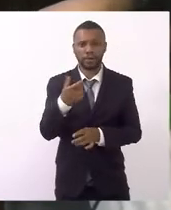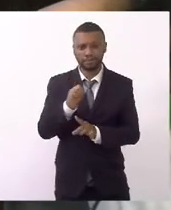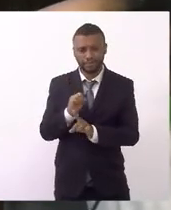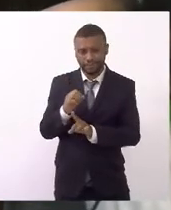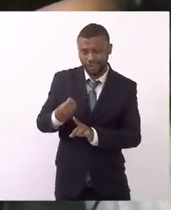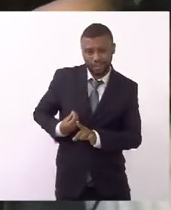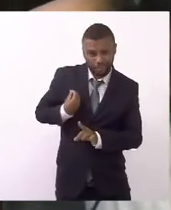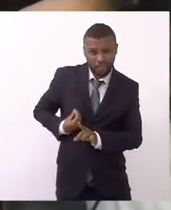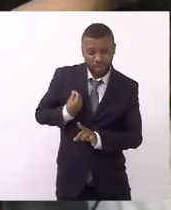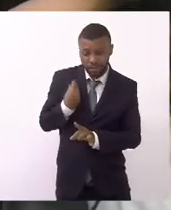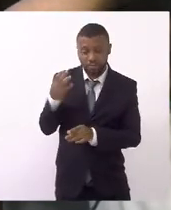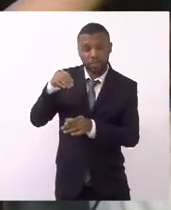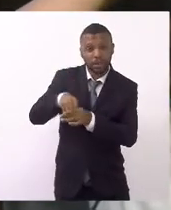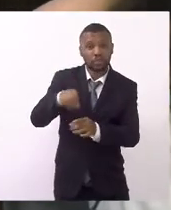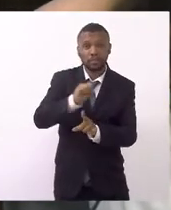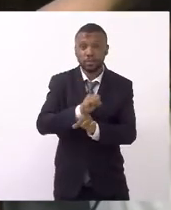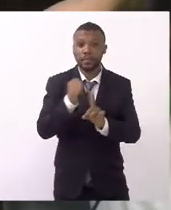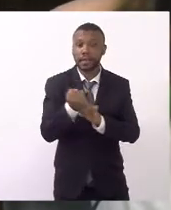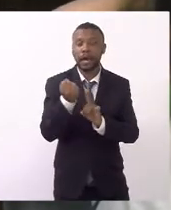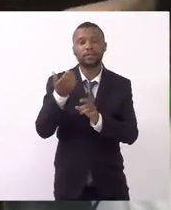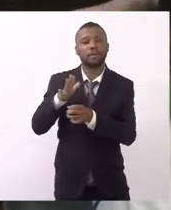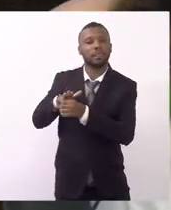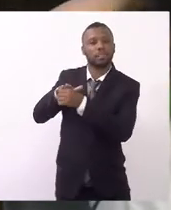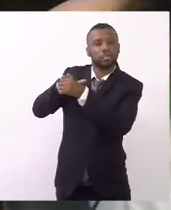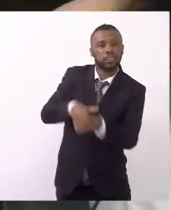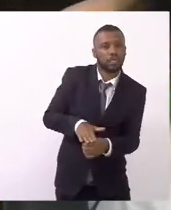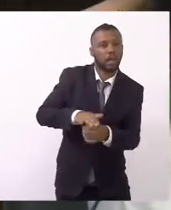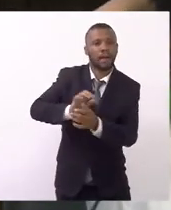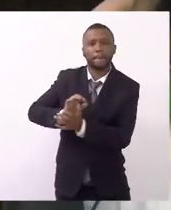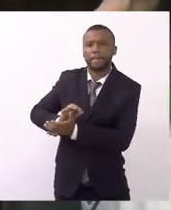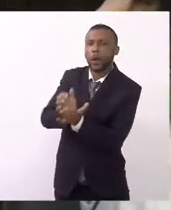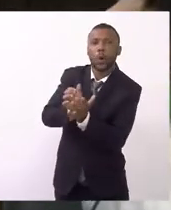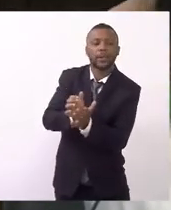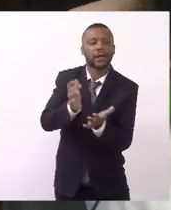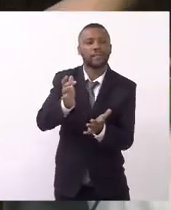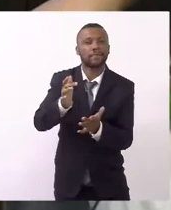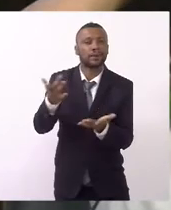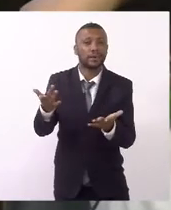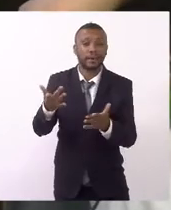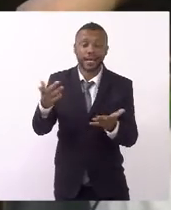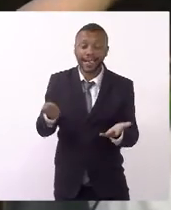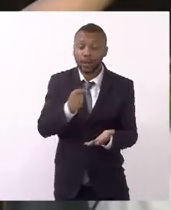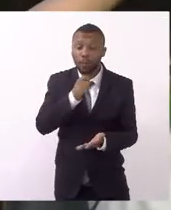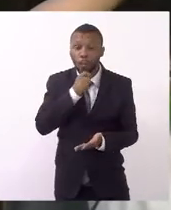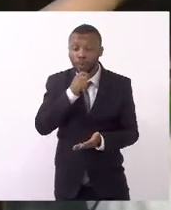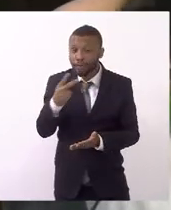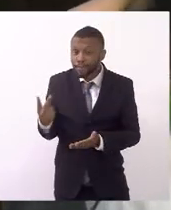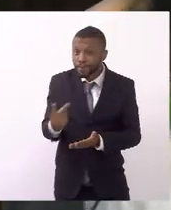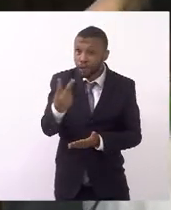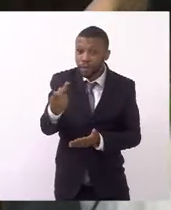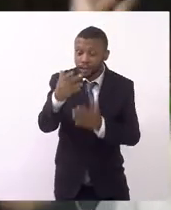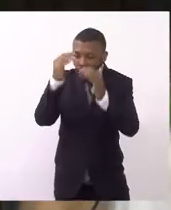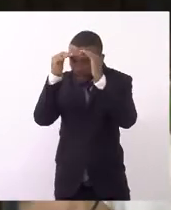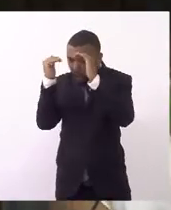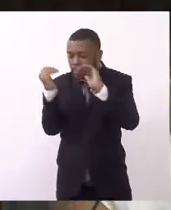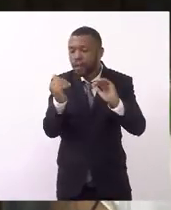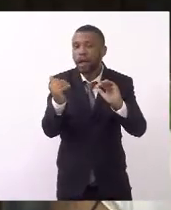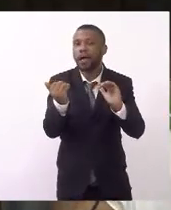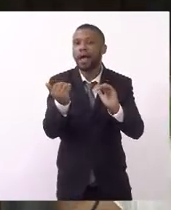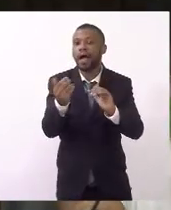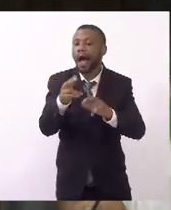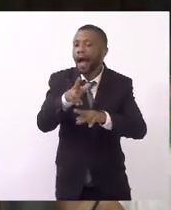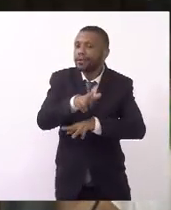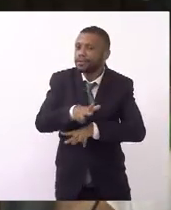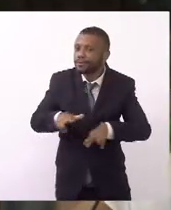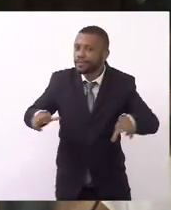discriminatória é porque a gente tá vivendo em uma sociedade que não sabe valorizar e respeitar as diferenças